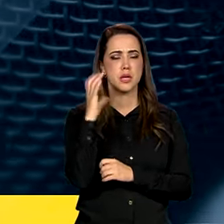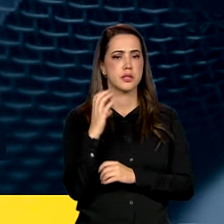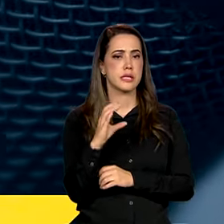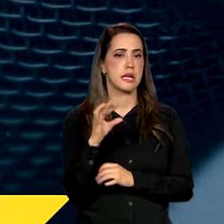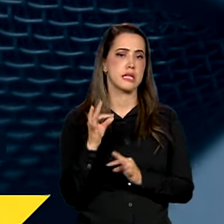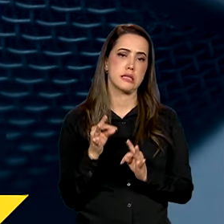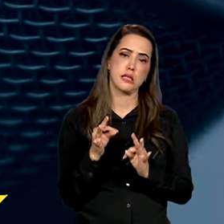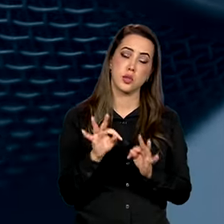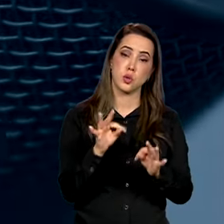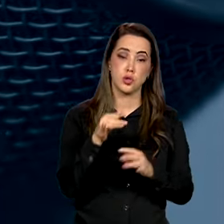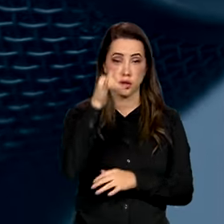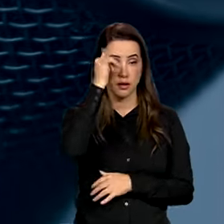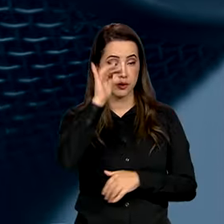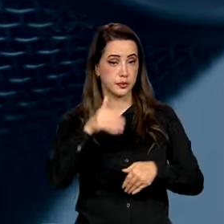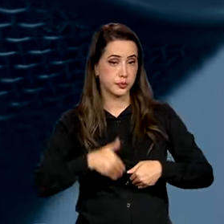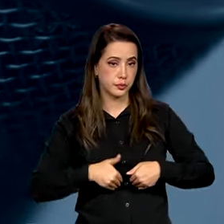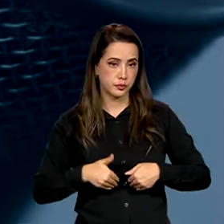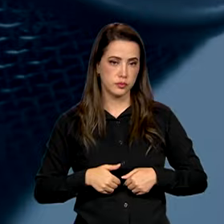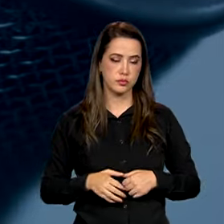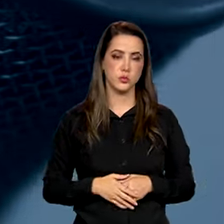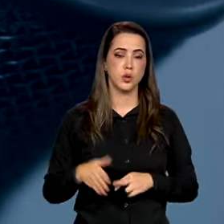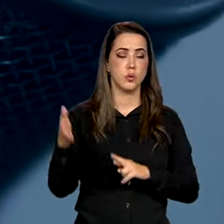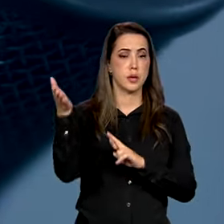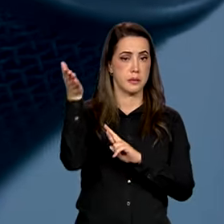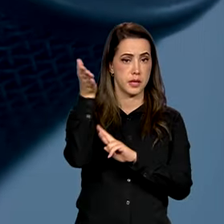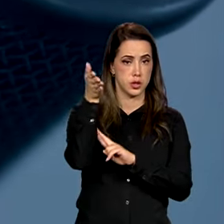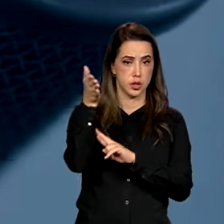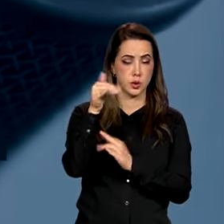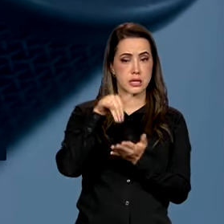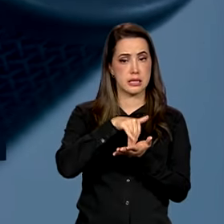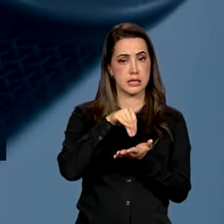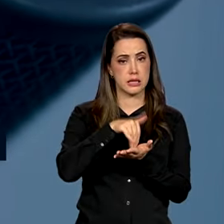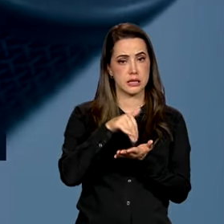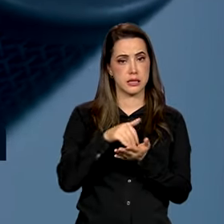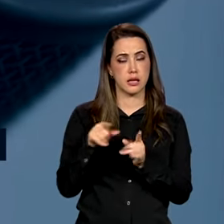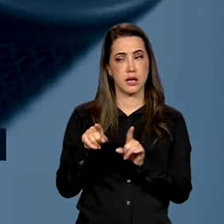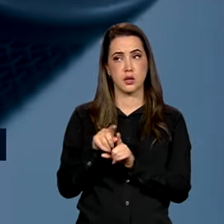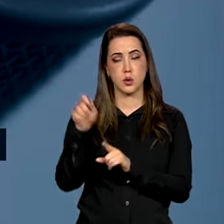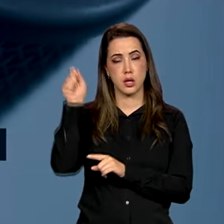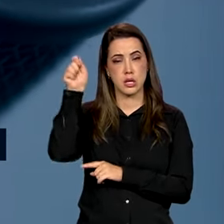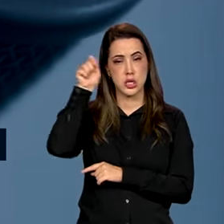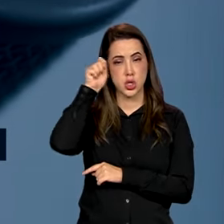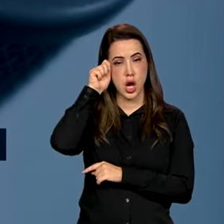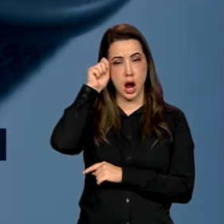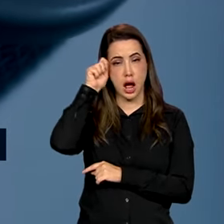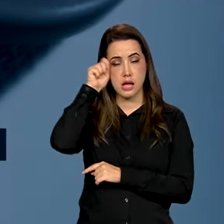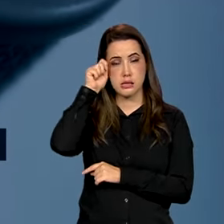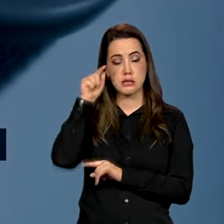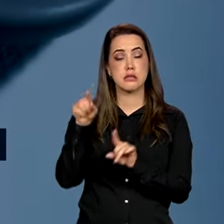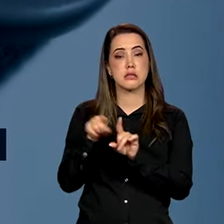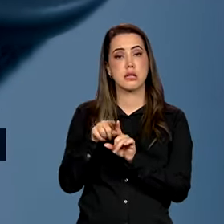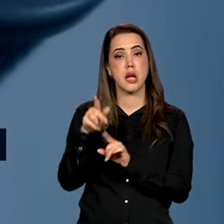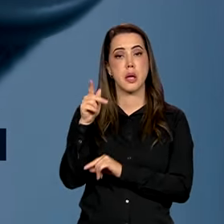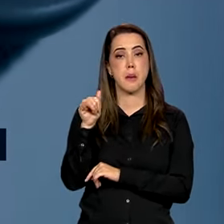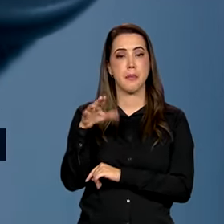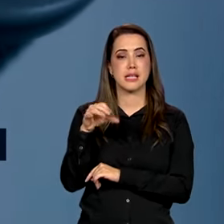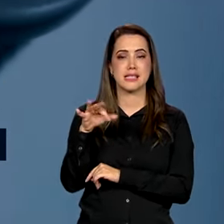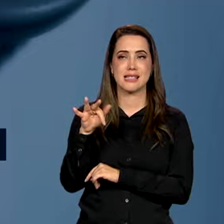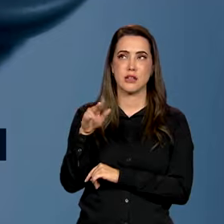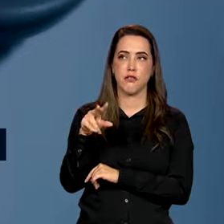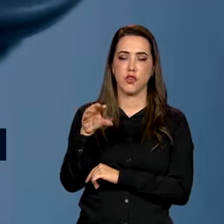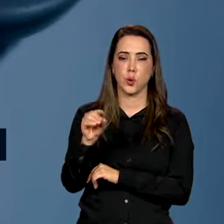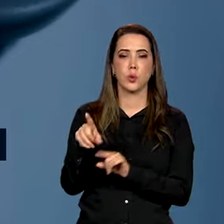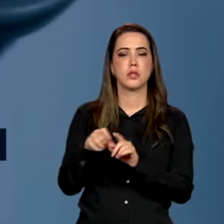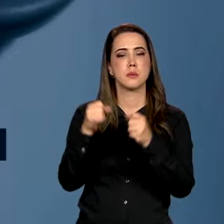combate a fome um Embaixador Eduardo Saboya secretário de Ásia e Pacífico no ministério das relações exteriores fala sobre